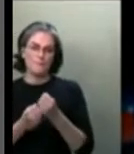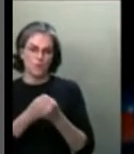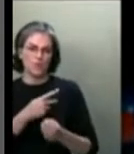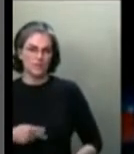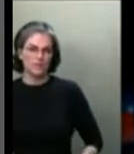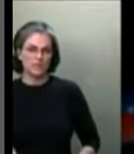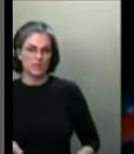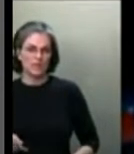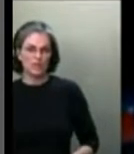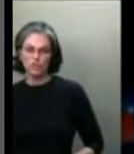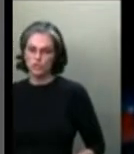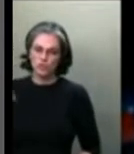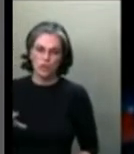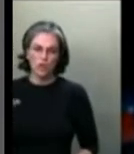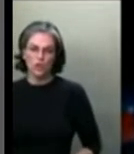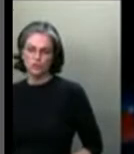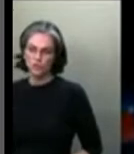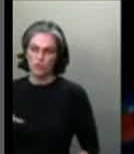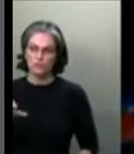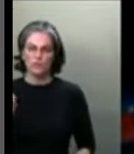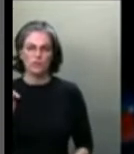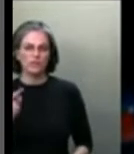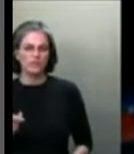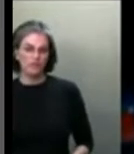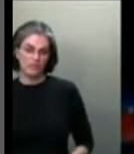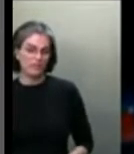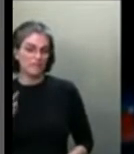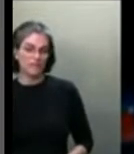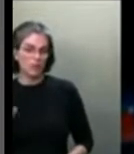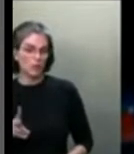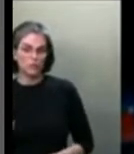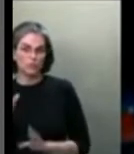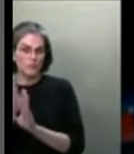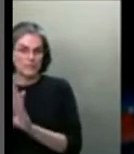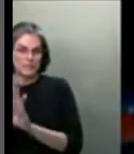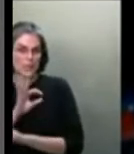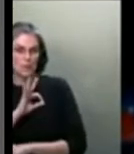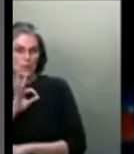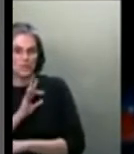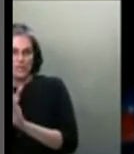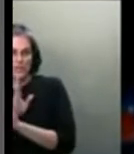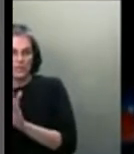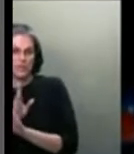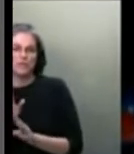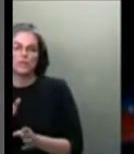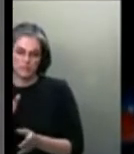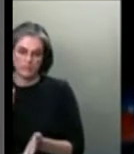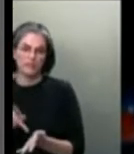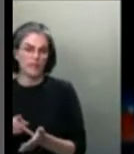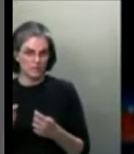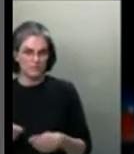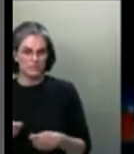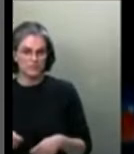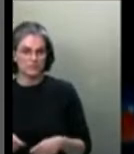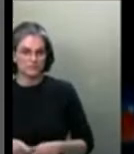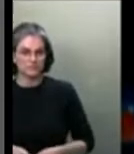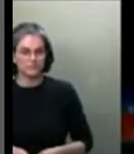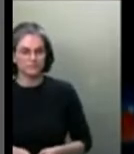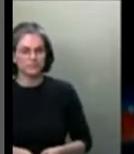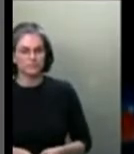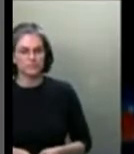aqueles que jogaram fogos no Supremo Tribunal Federal, vão continuar sendo perseguidos pela polícia, porque o lugar deles é na polícia. Os